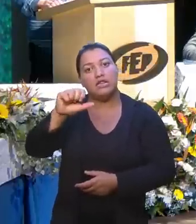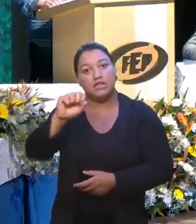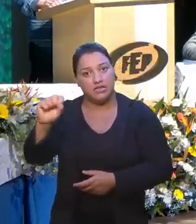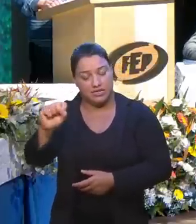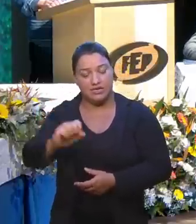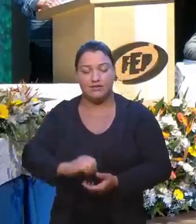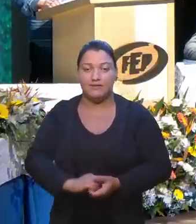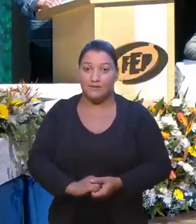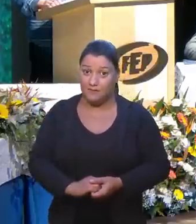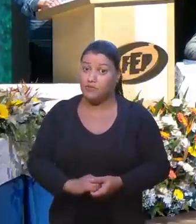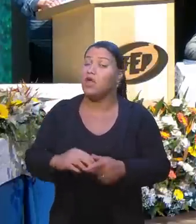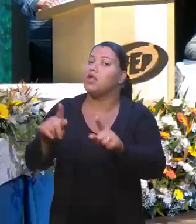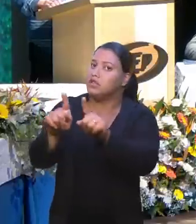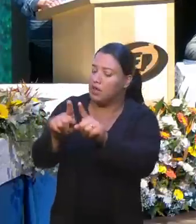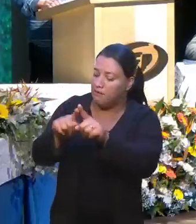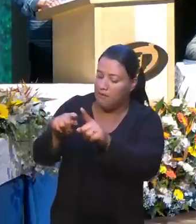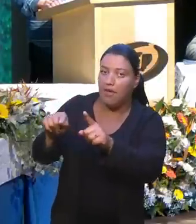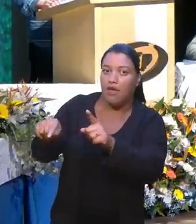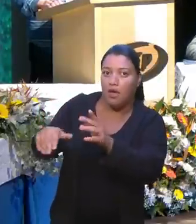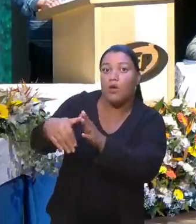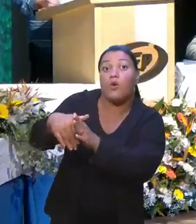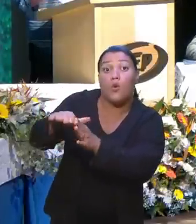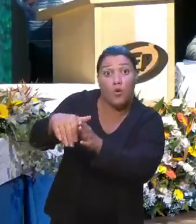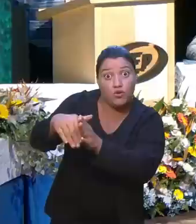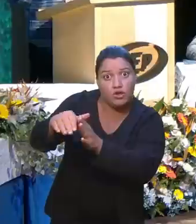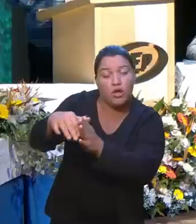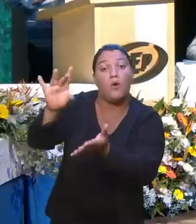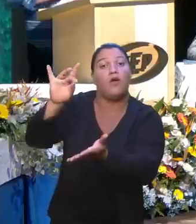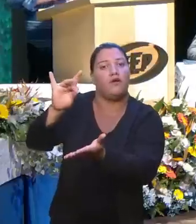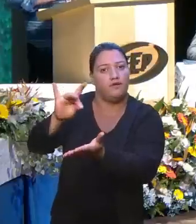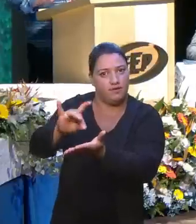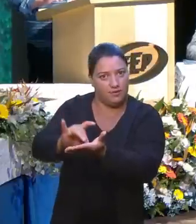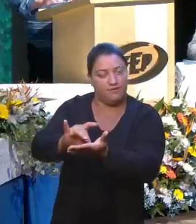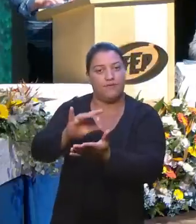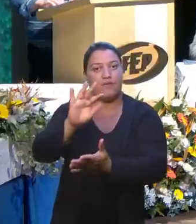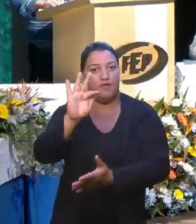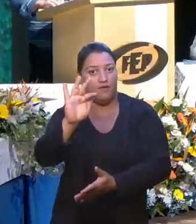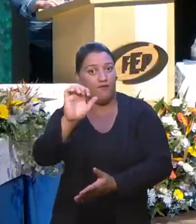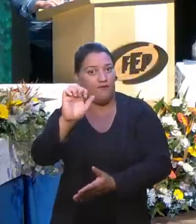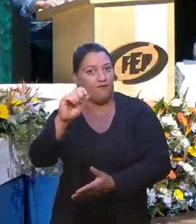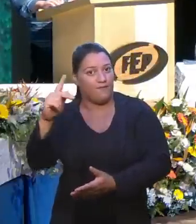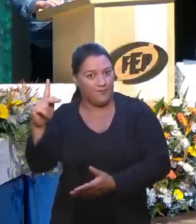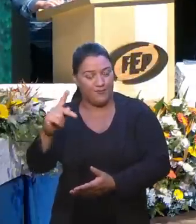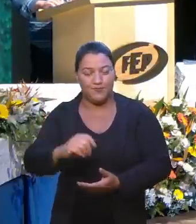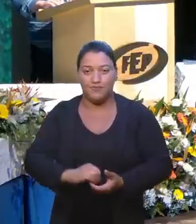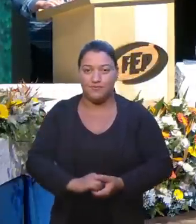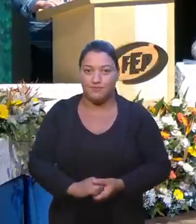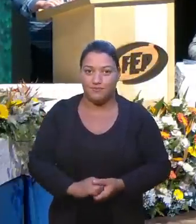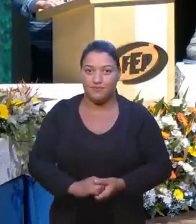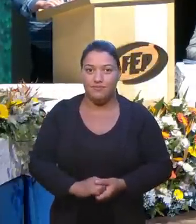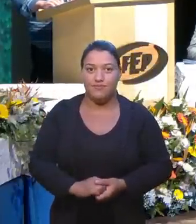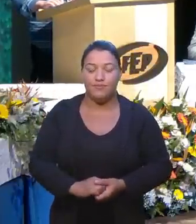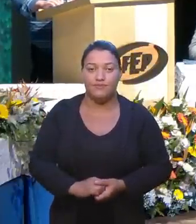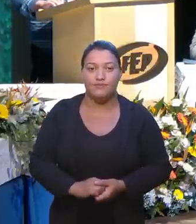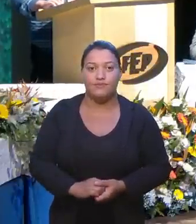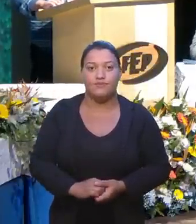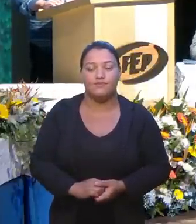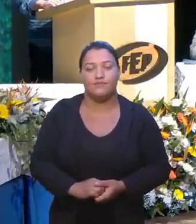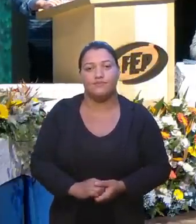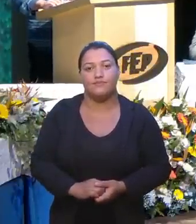Tiutili, também conselheiro efetivo da Federação Espírita do Paraná.